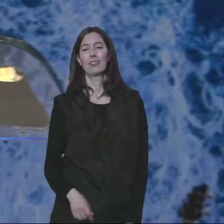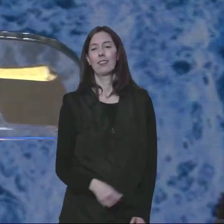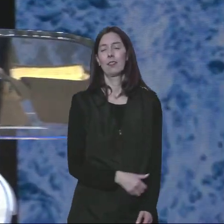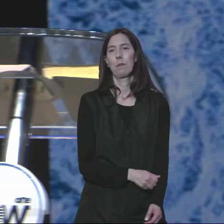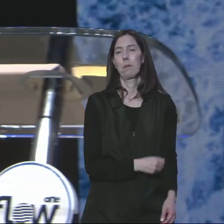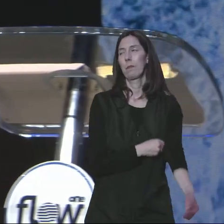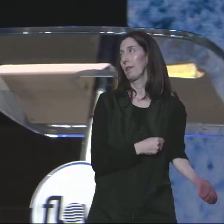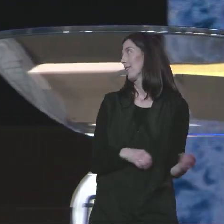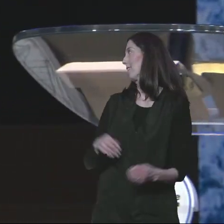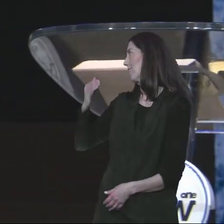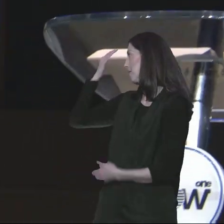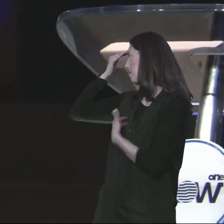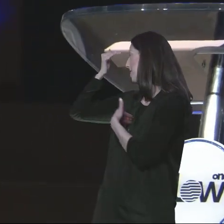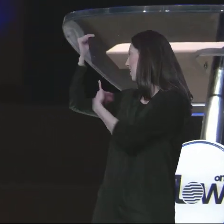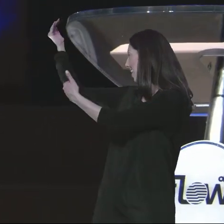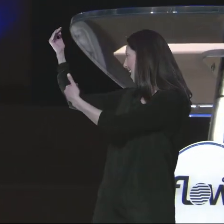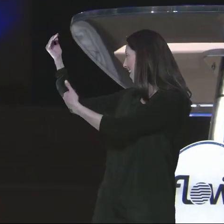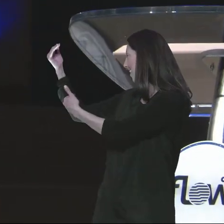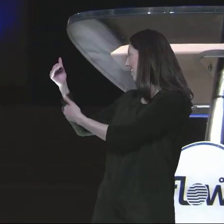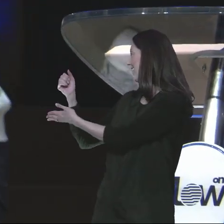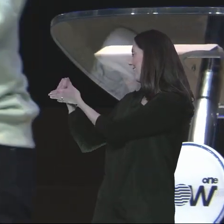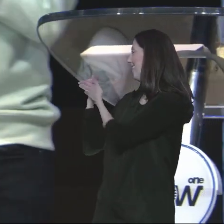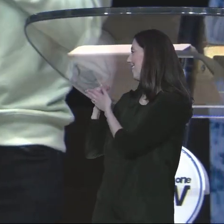Obrigado, Letícia. Uma salva de palmas para a Letícia.